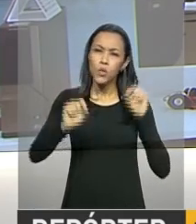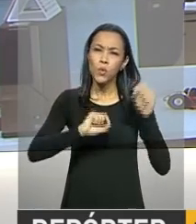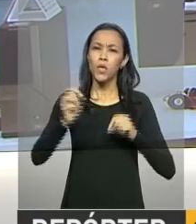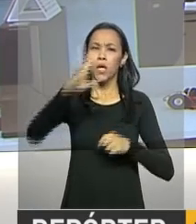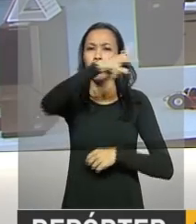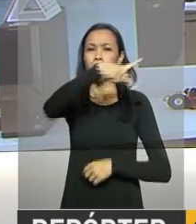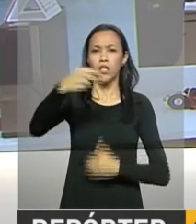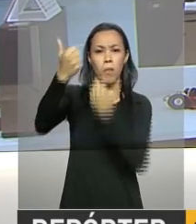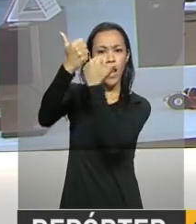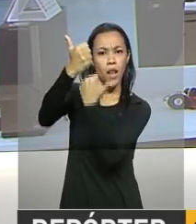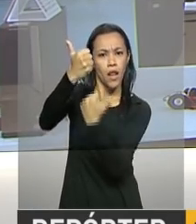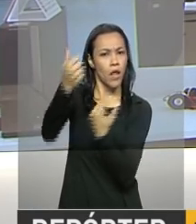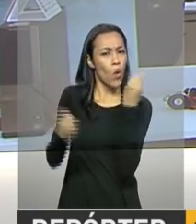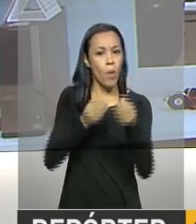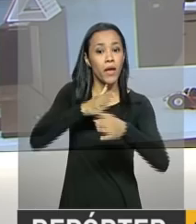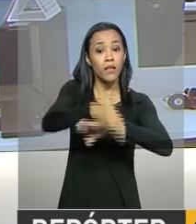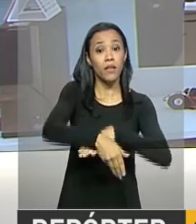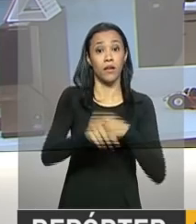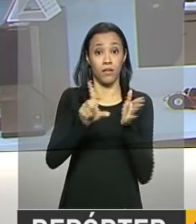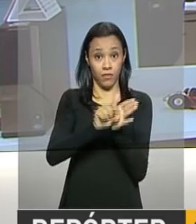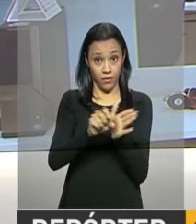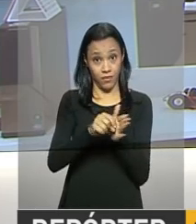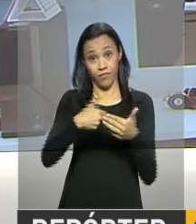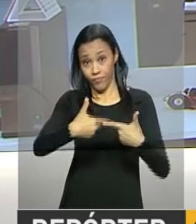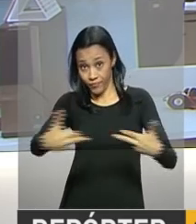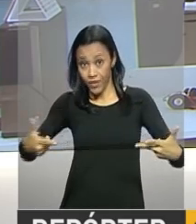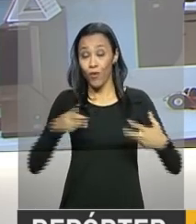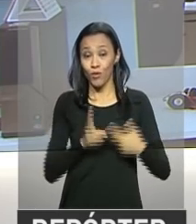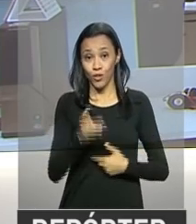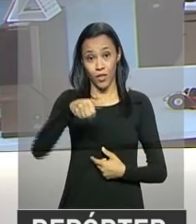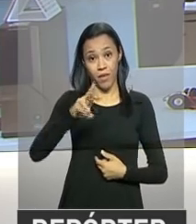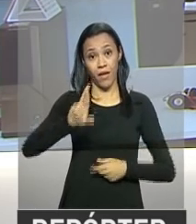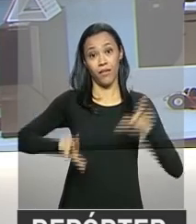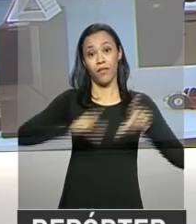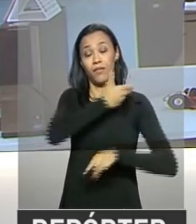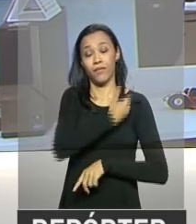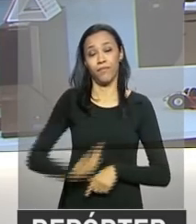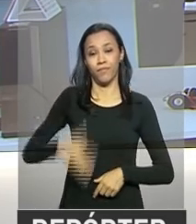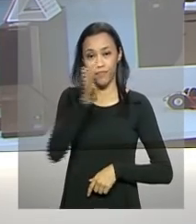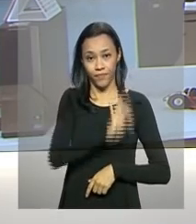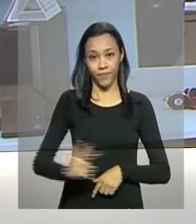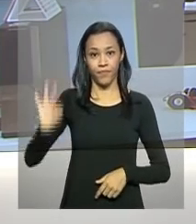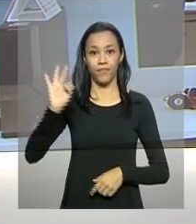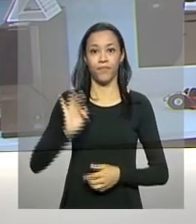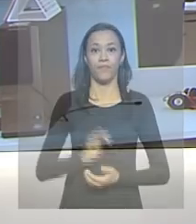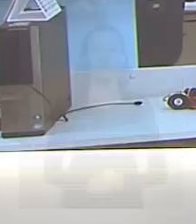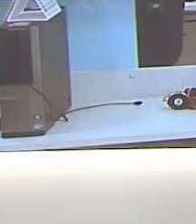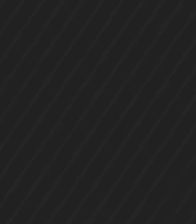Executivo Federal também nas nossas redes sociais. Continue na NBR, a TV do Governo Federal.